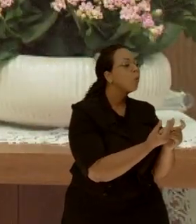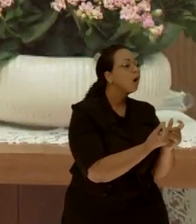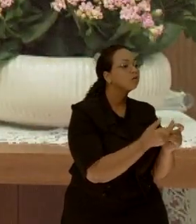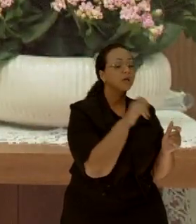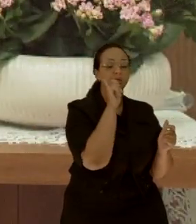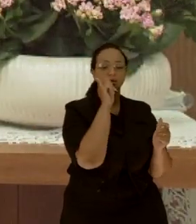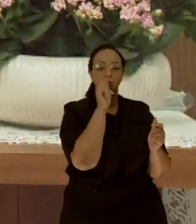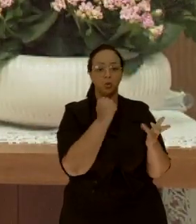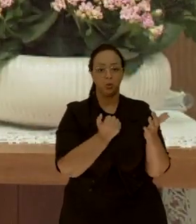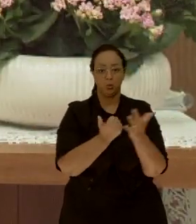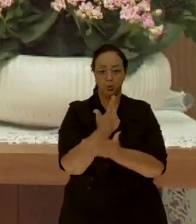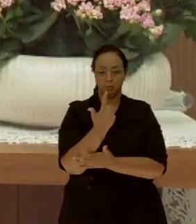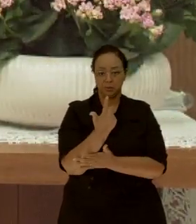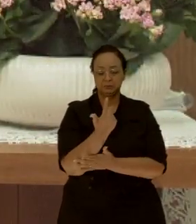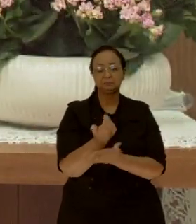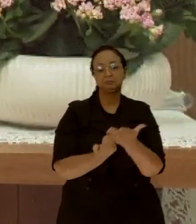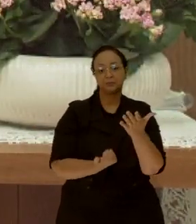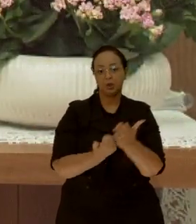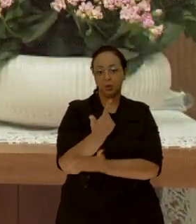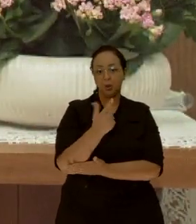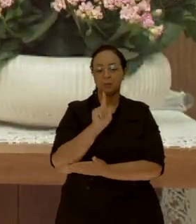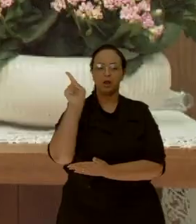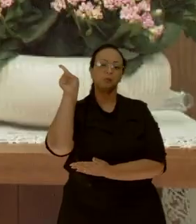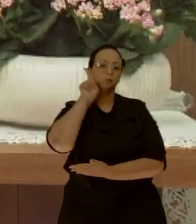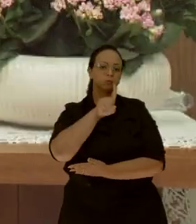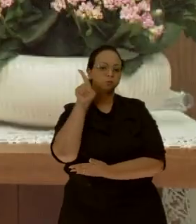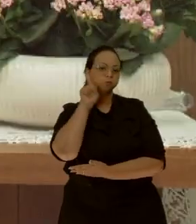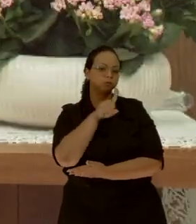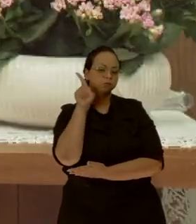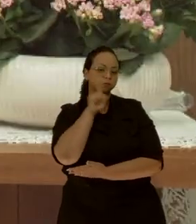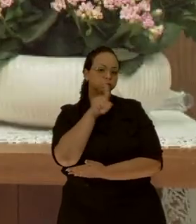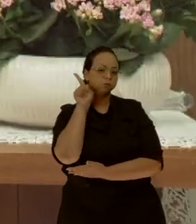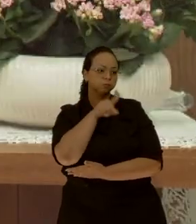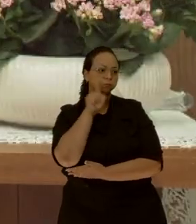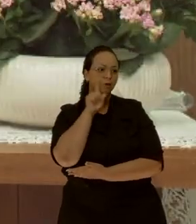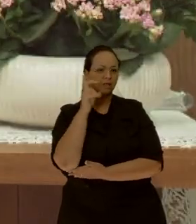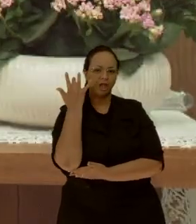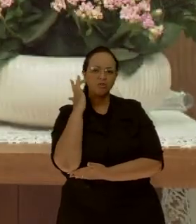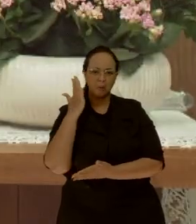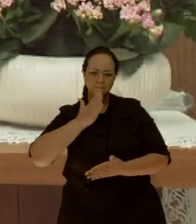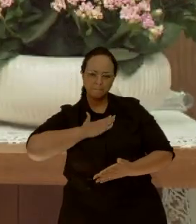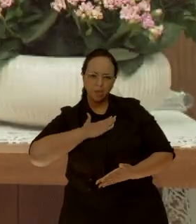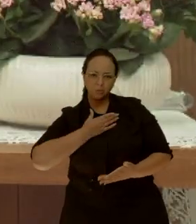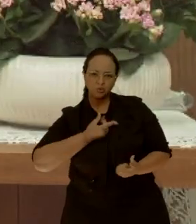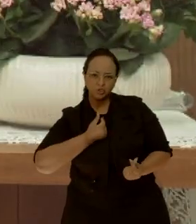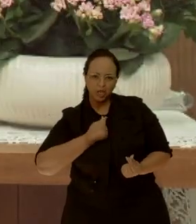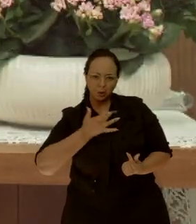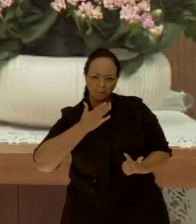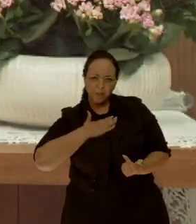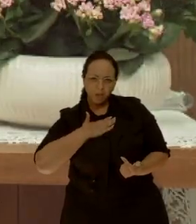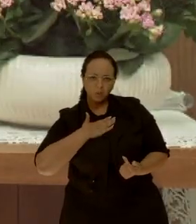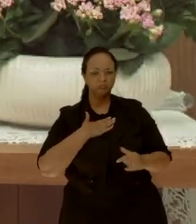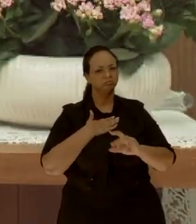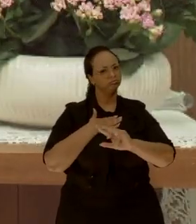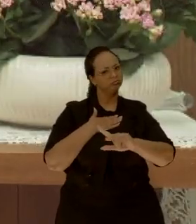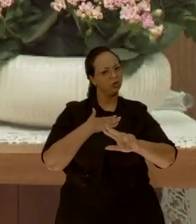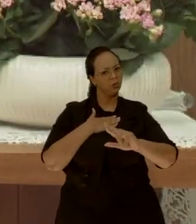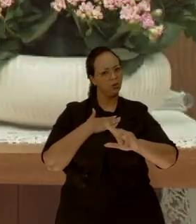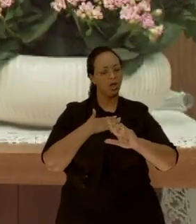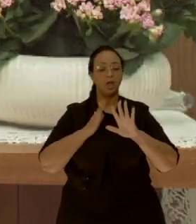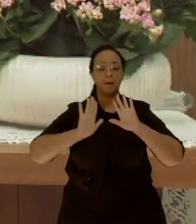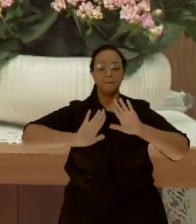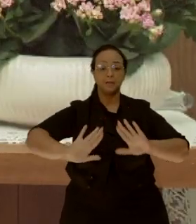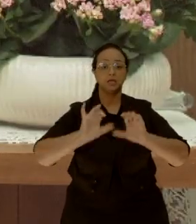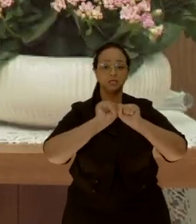por exemplo, nós compramos uma propriedade dos Estados Unidos, os irmãos estão pensando que é dinheiro nosso? Não é. Mas o